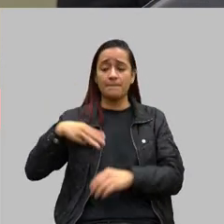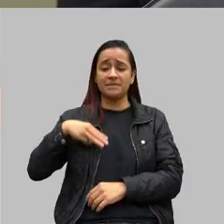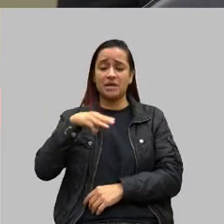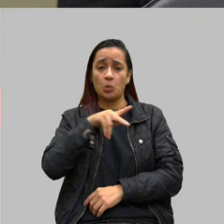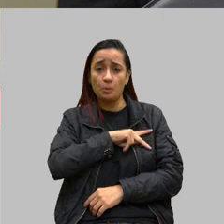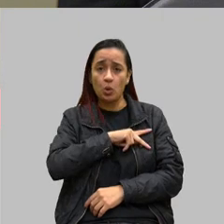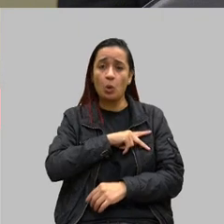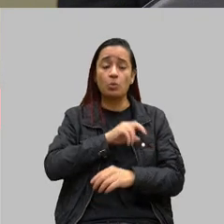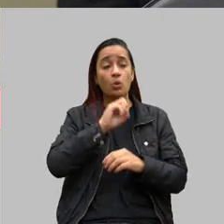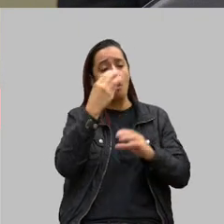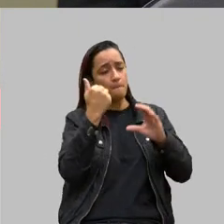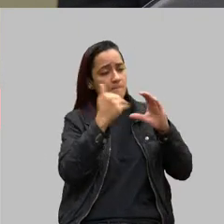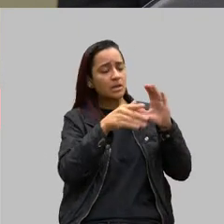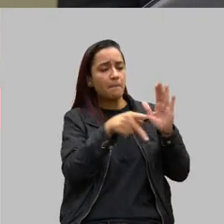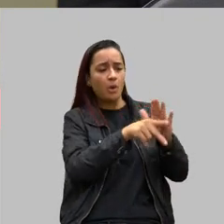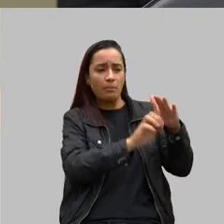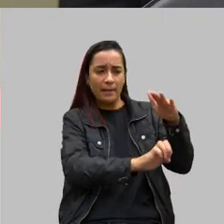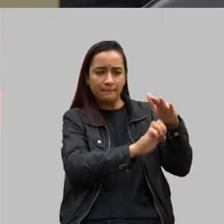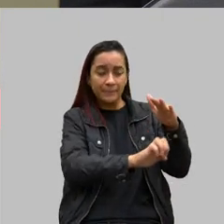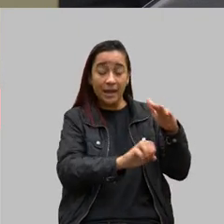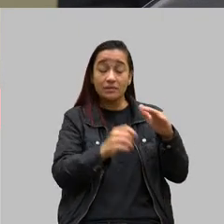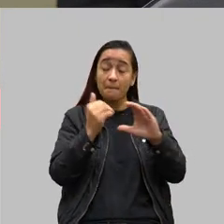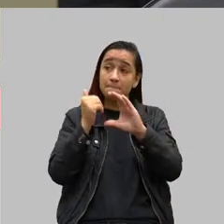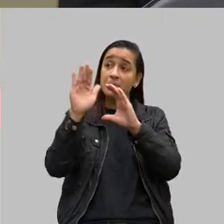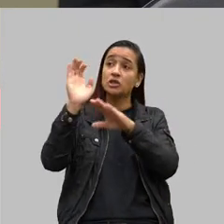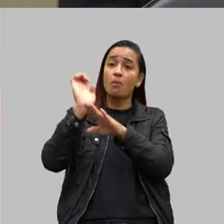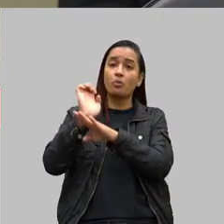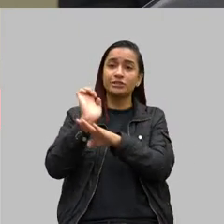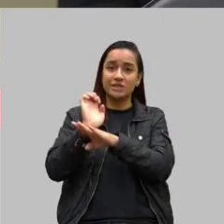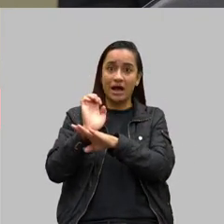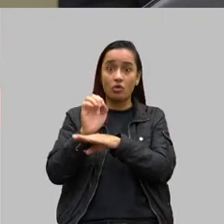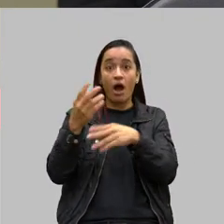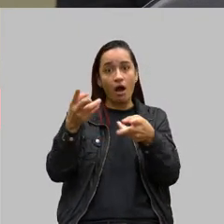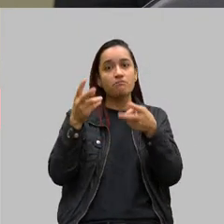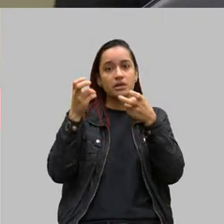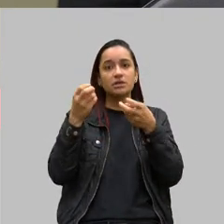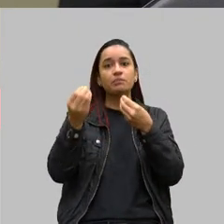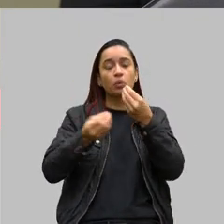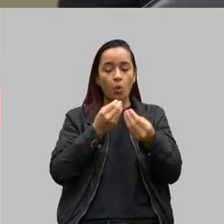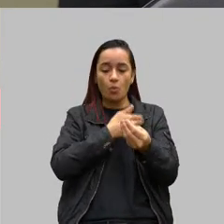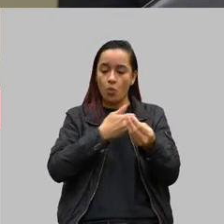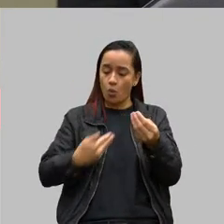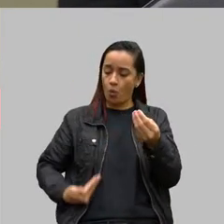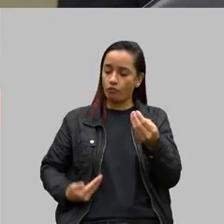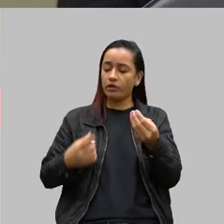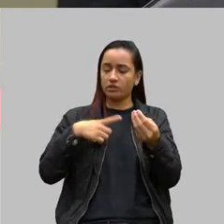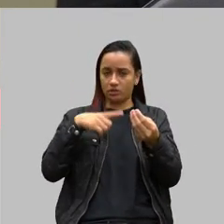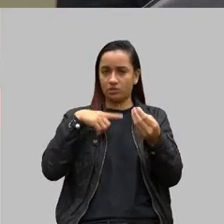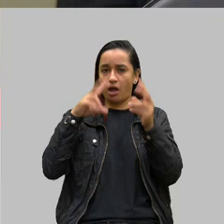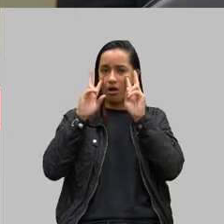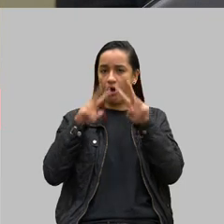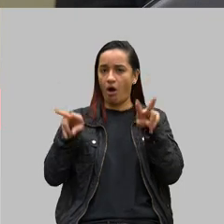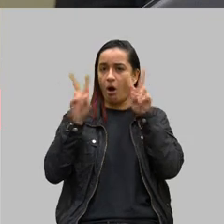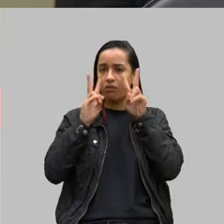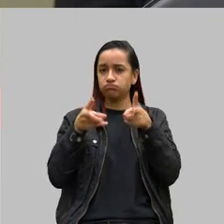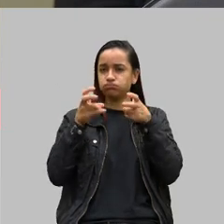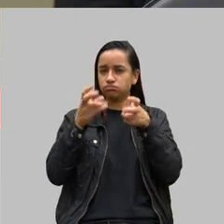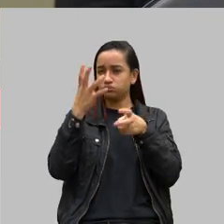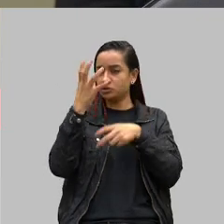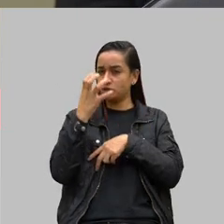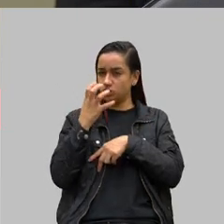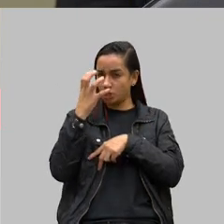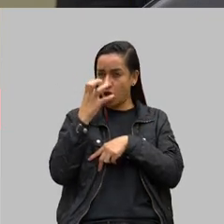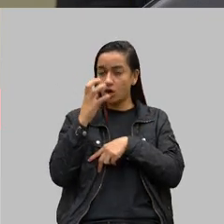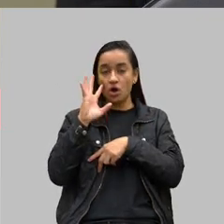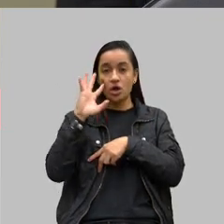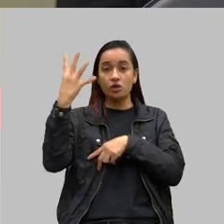perceber que o governo tem um olhar criterioso sério eh na busca de resolver problemas como esse